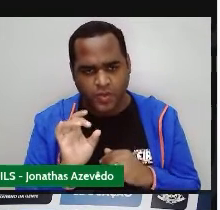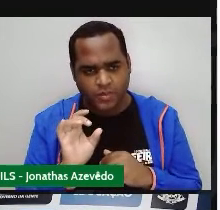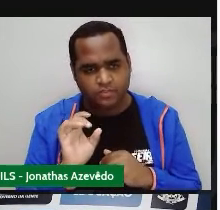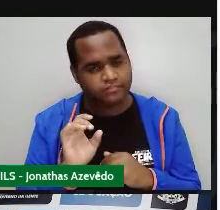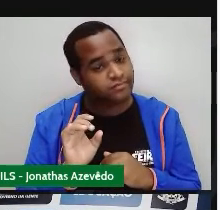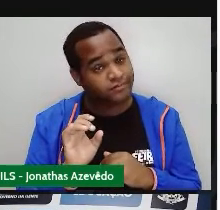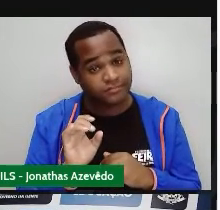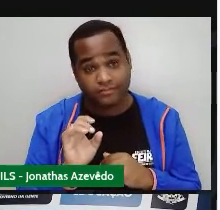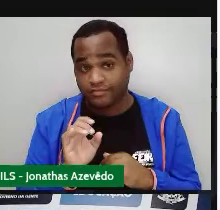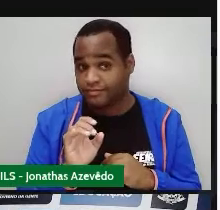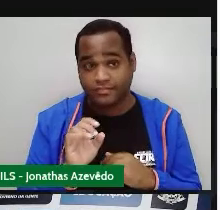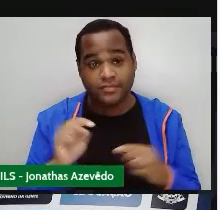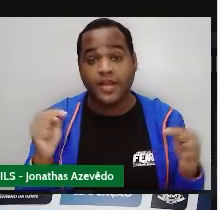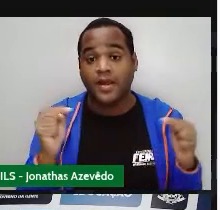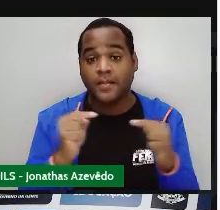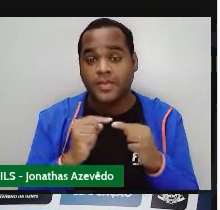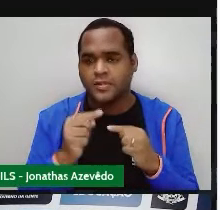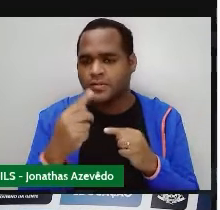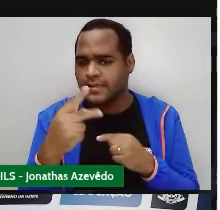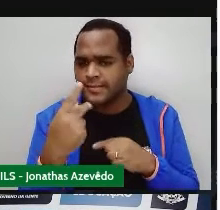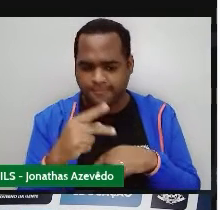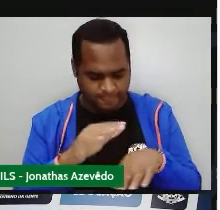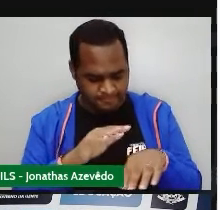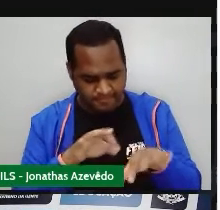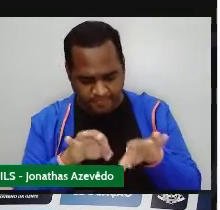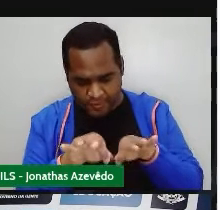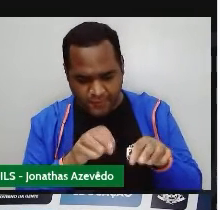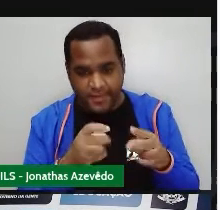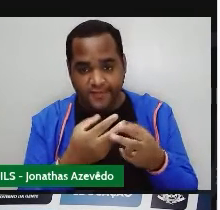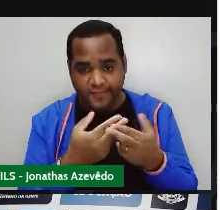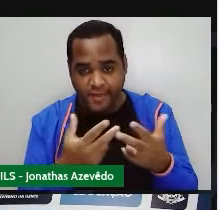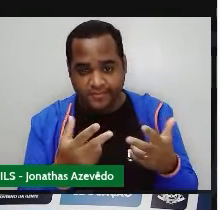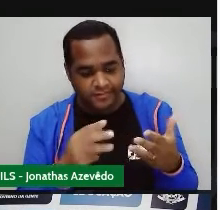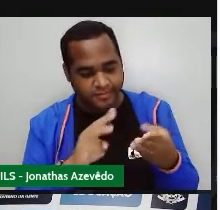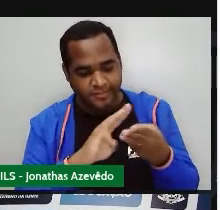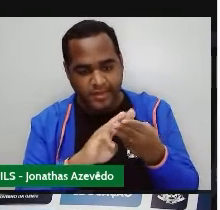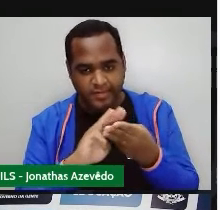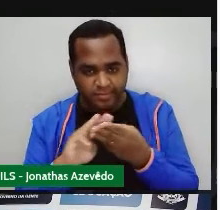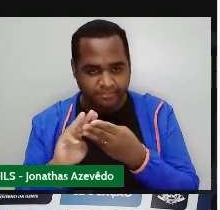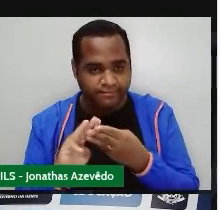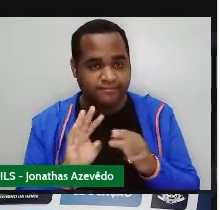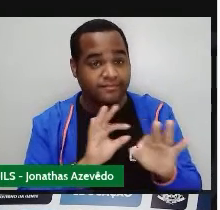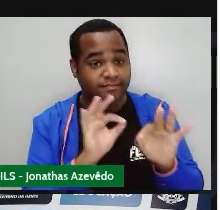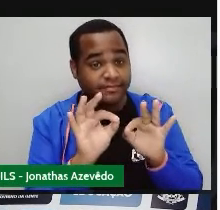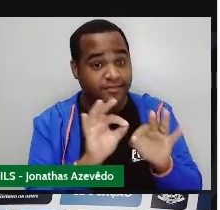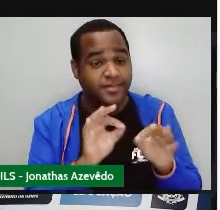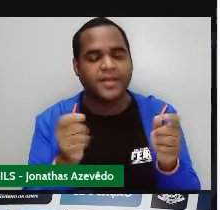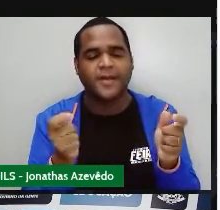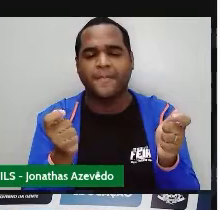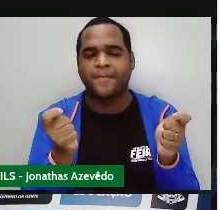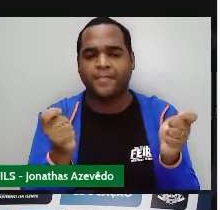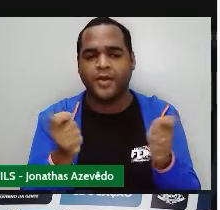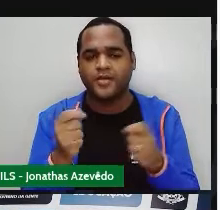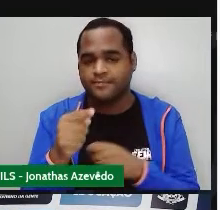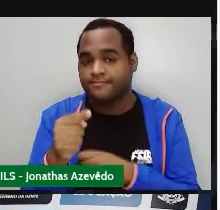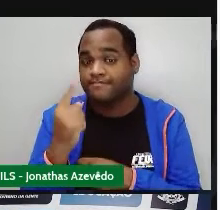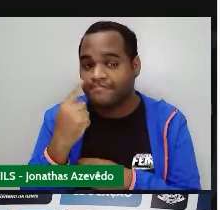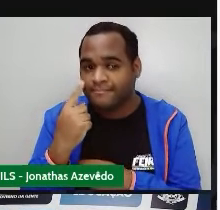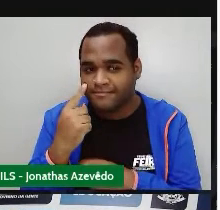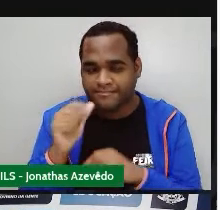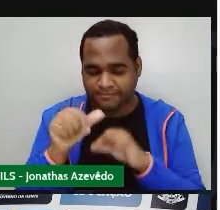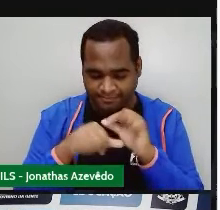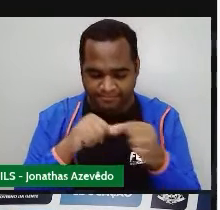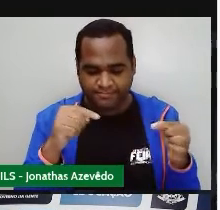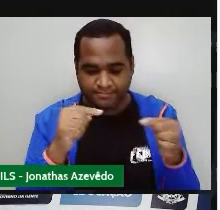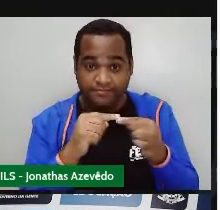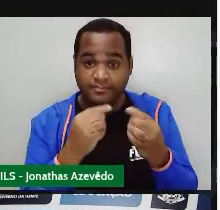o que a forma como nós resolvemos bom em matemática pode ser uma alternativa